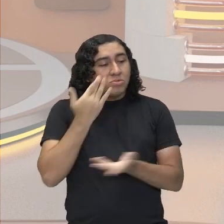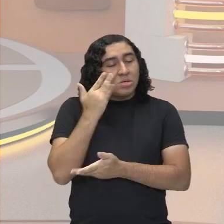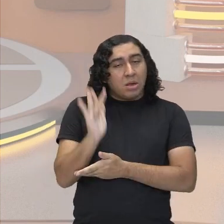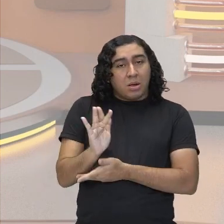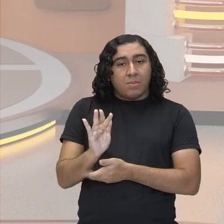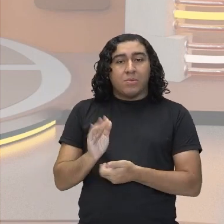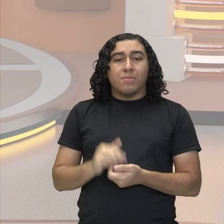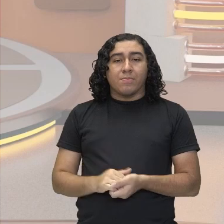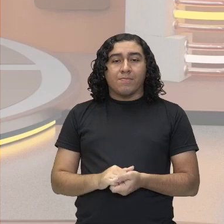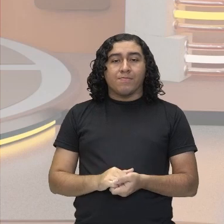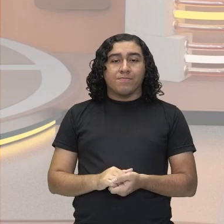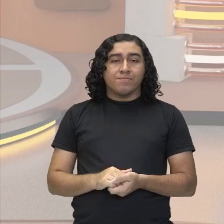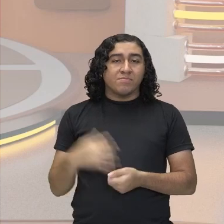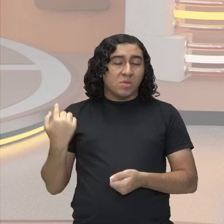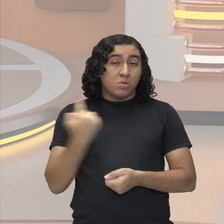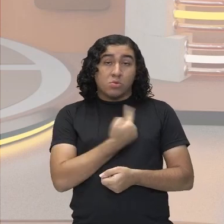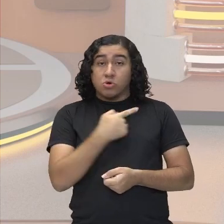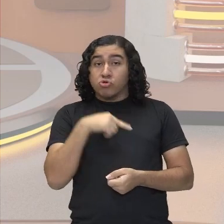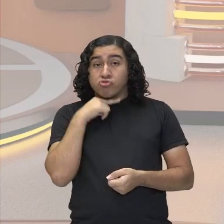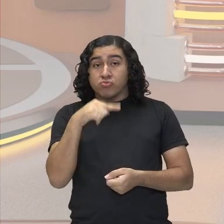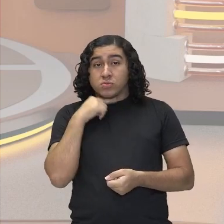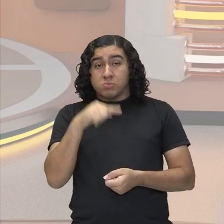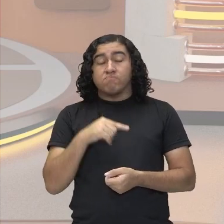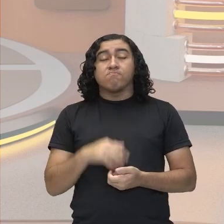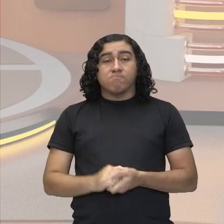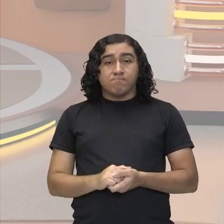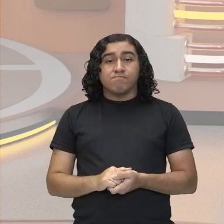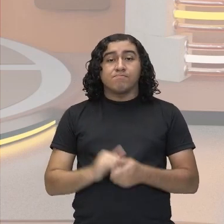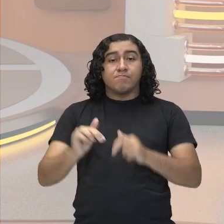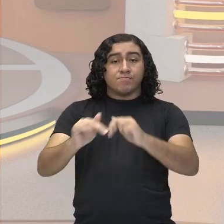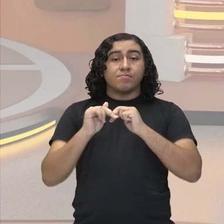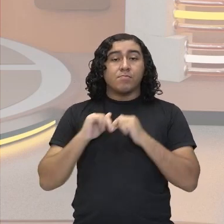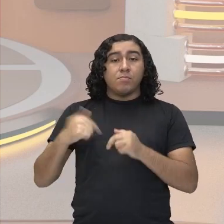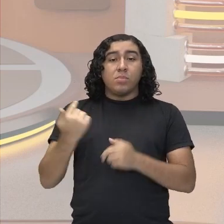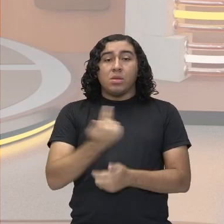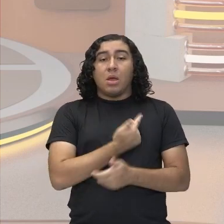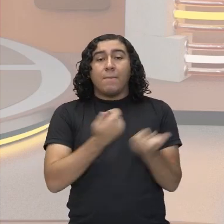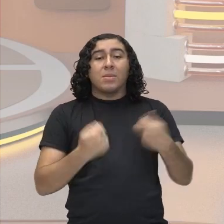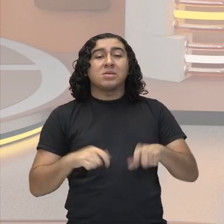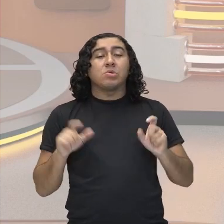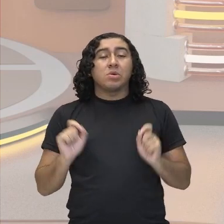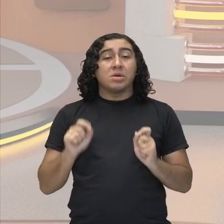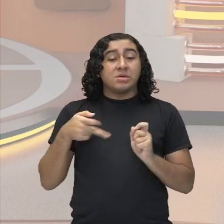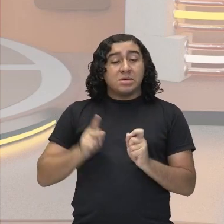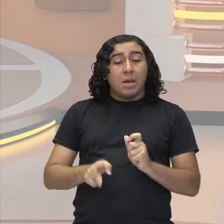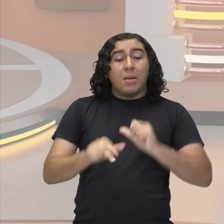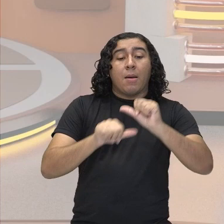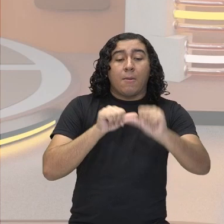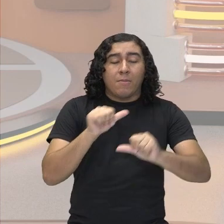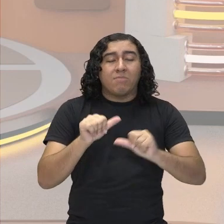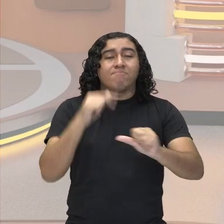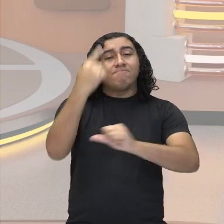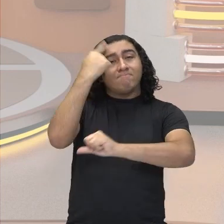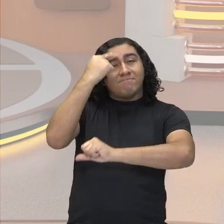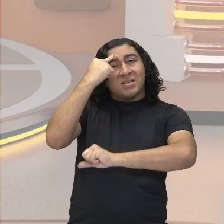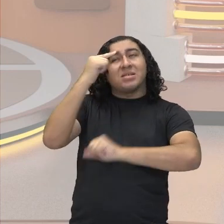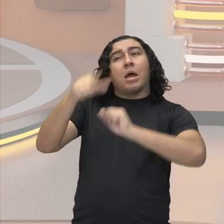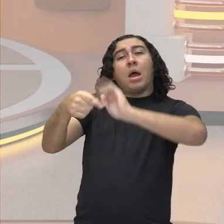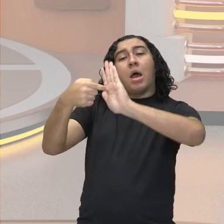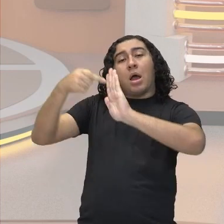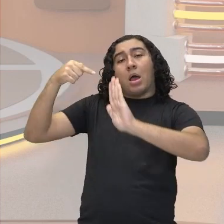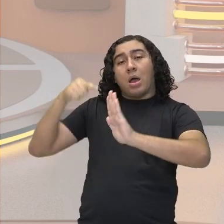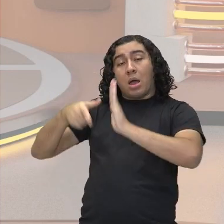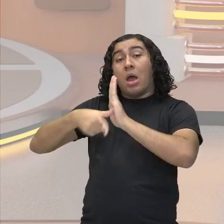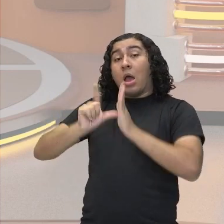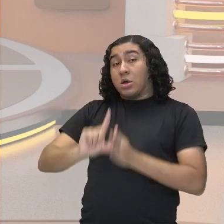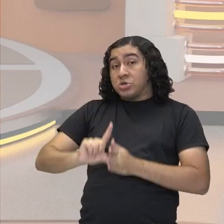instante. Então, nós não sabemos. Portanto, nós temos que estar o quê? Sempre preparados para essas mudanças